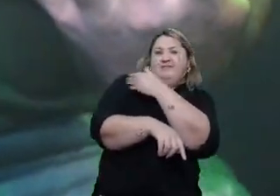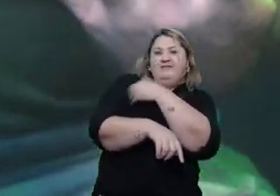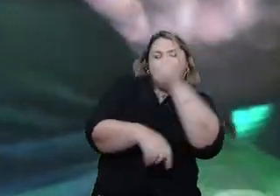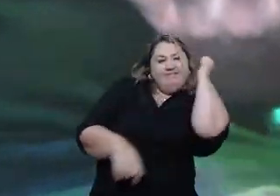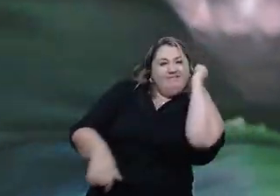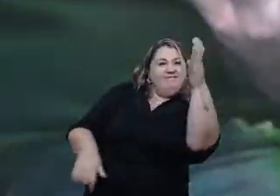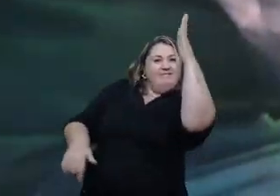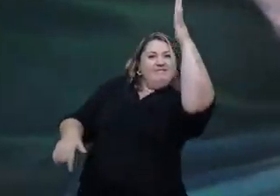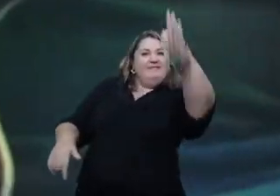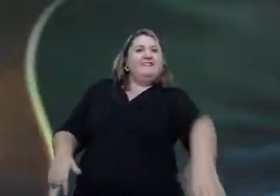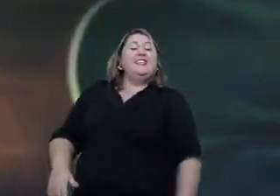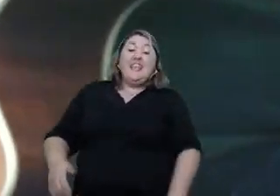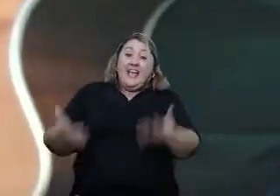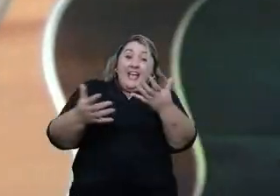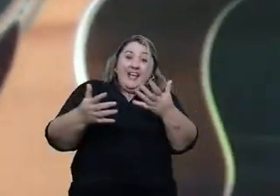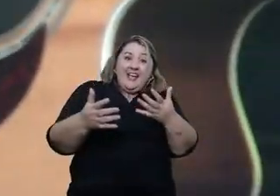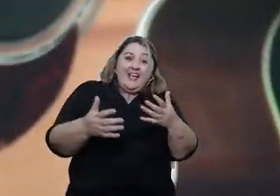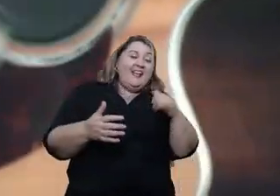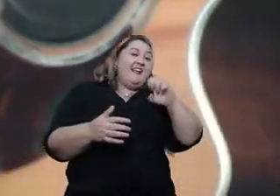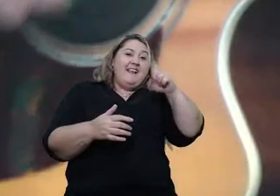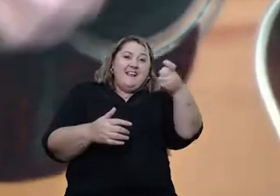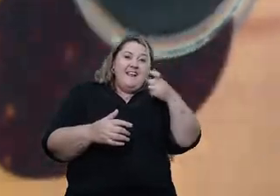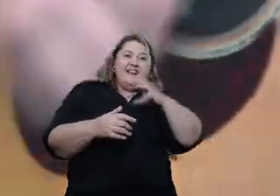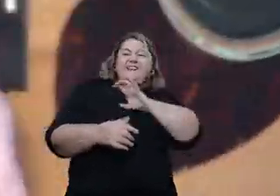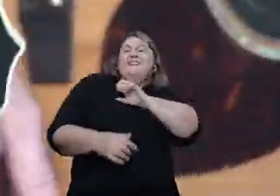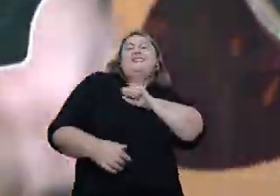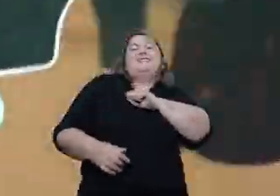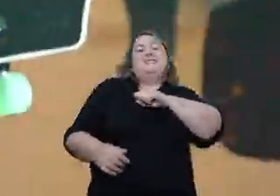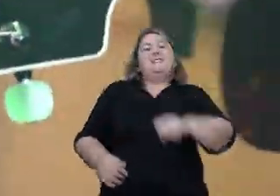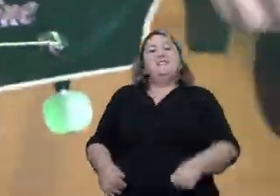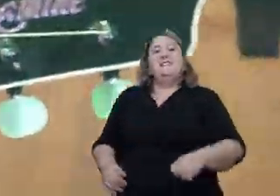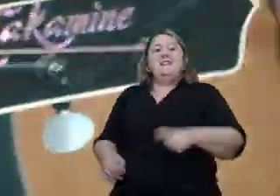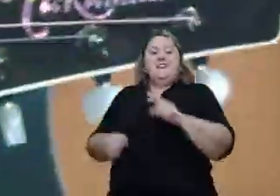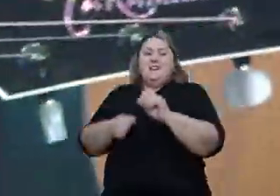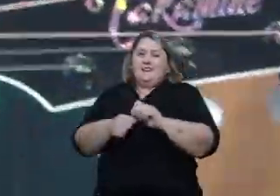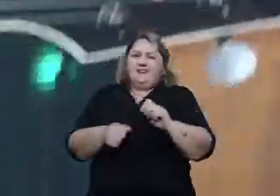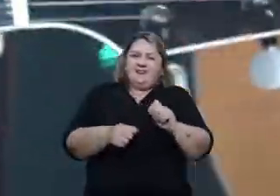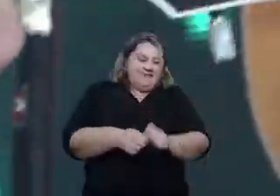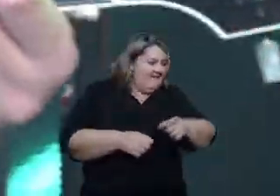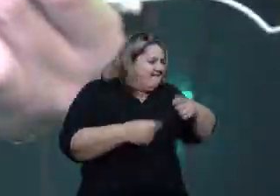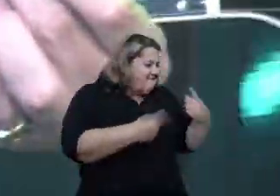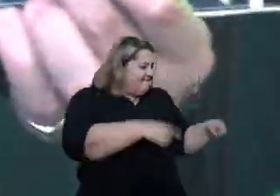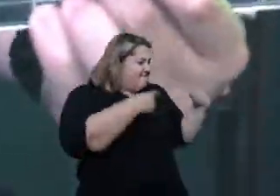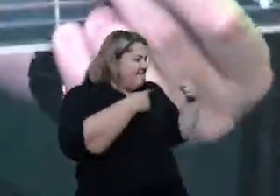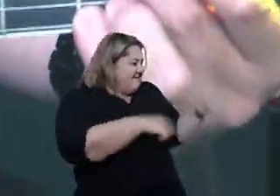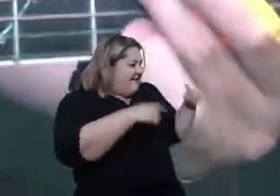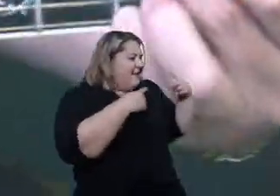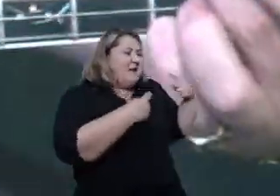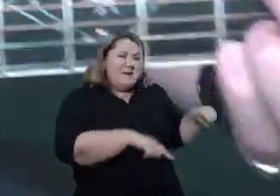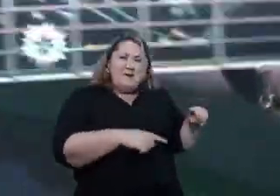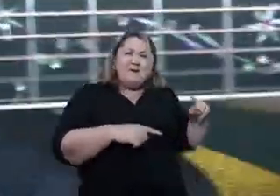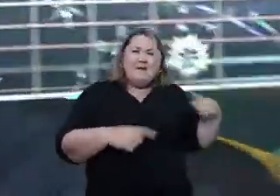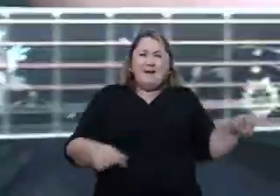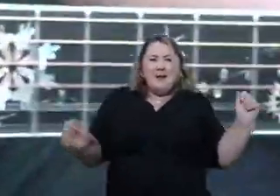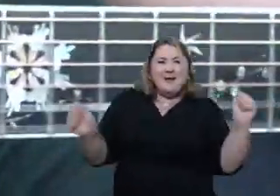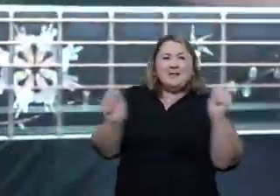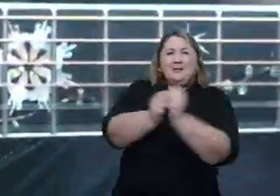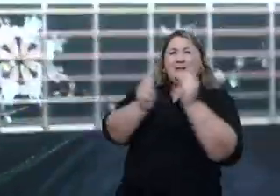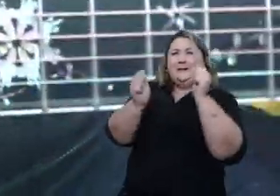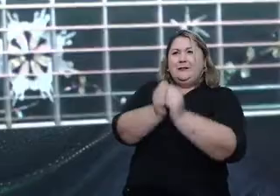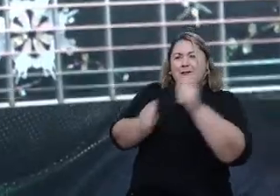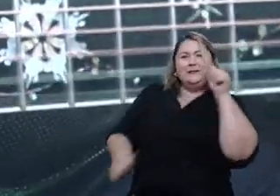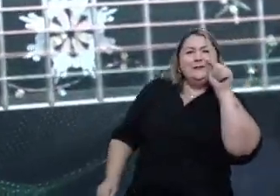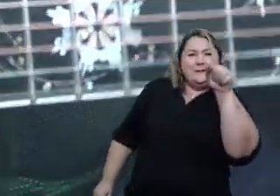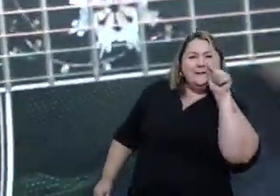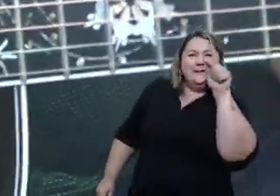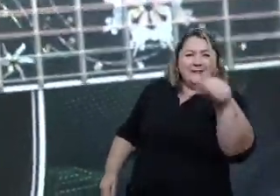espantar o filho até que quer pegar. Meu ex-amor, de sacanagem, eu vou colar no